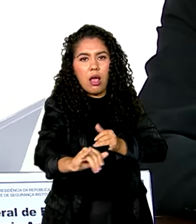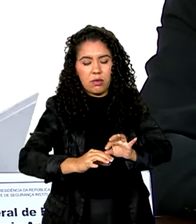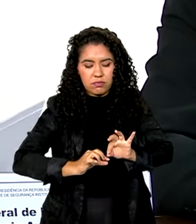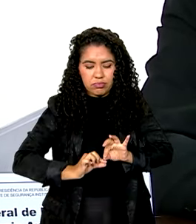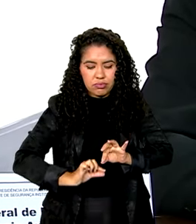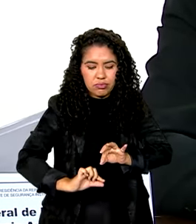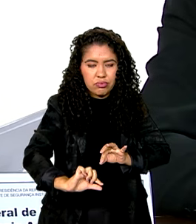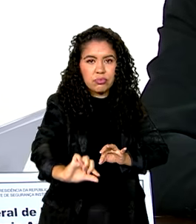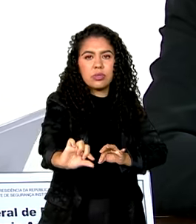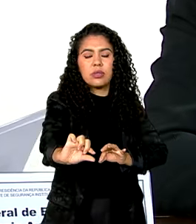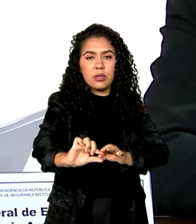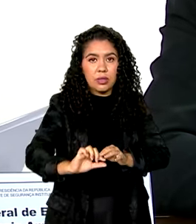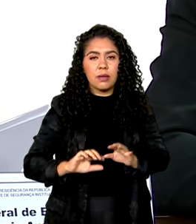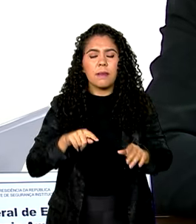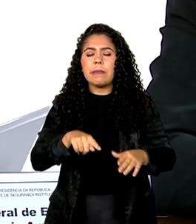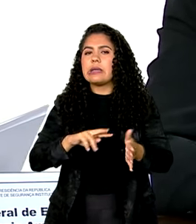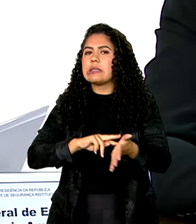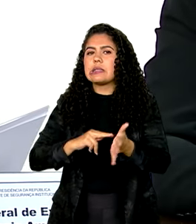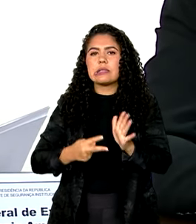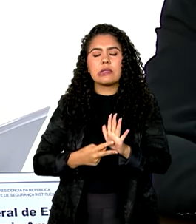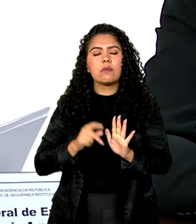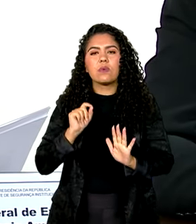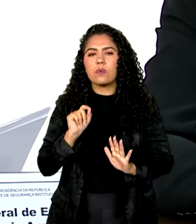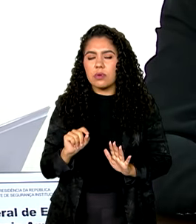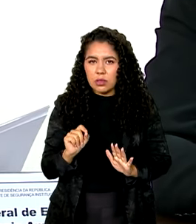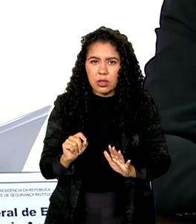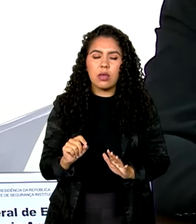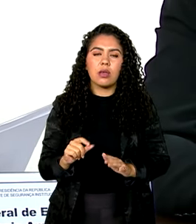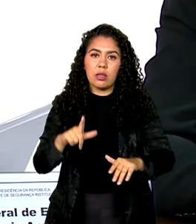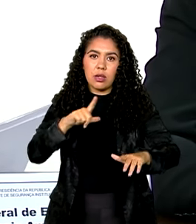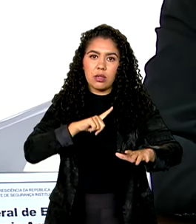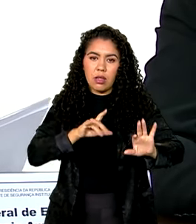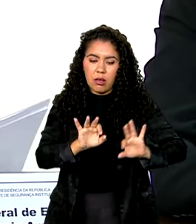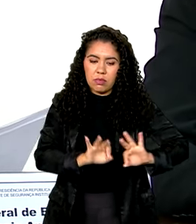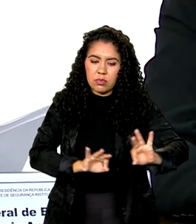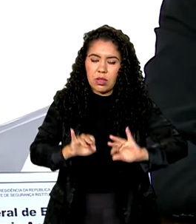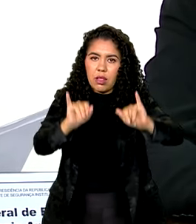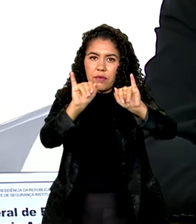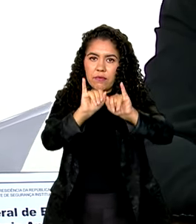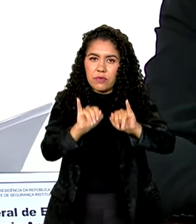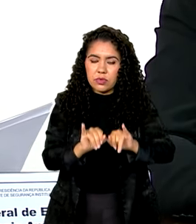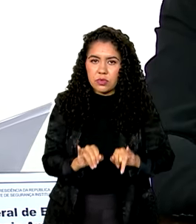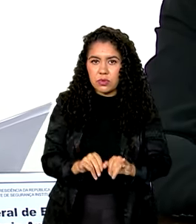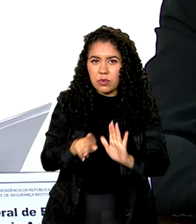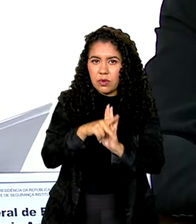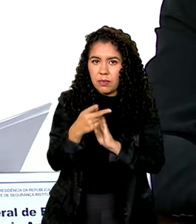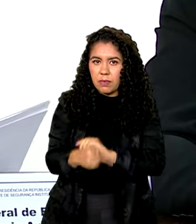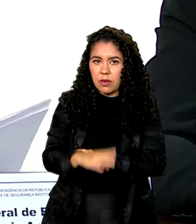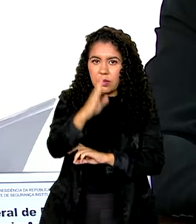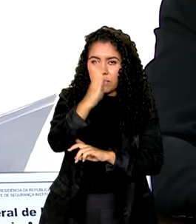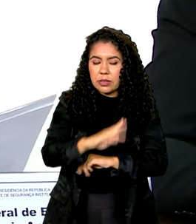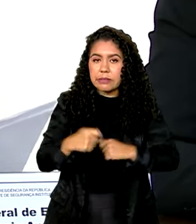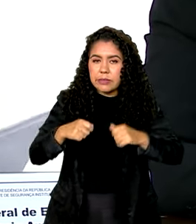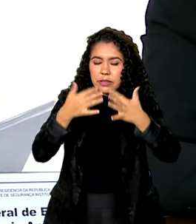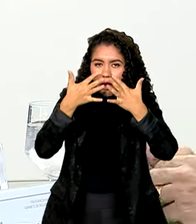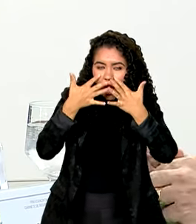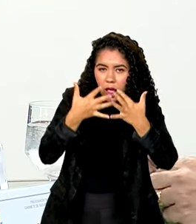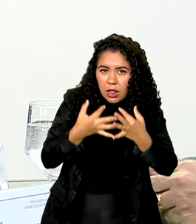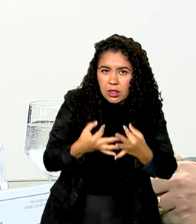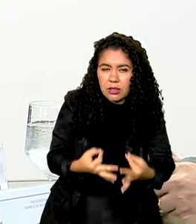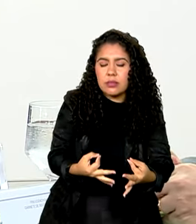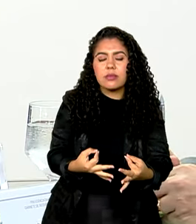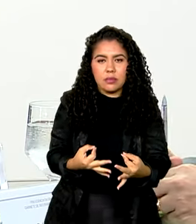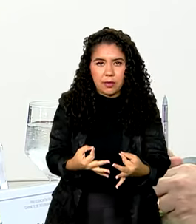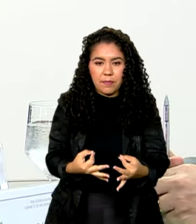no mundo. O que significa tratar-se de infraestrutura crítica brasileira que exige o máximo de atenção e cuidado. Nós